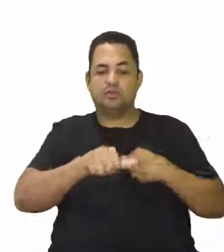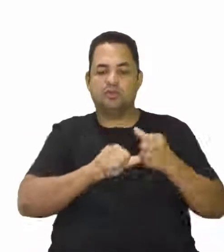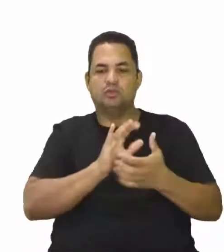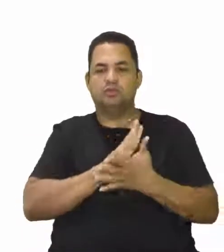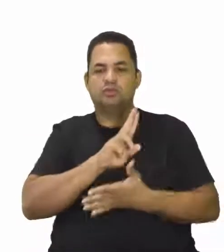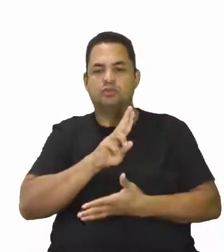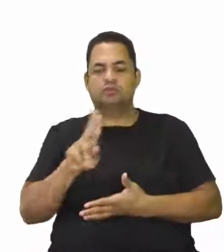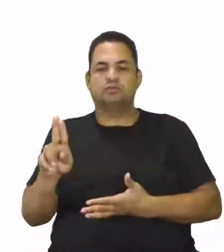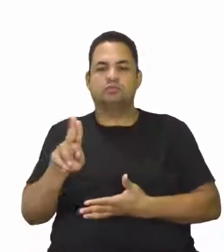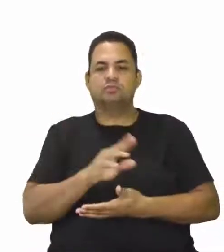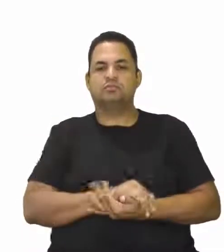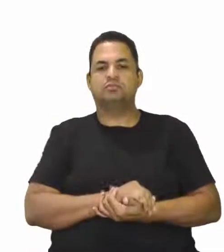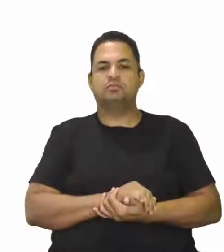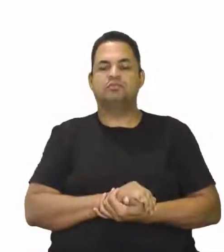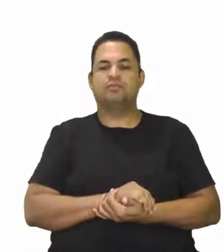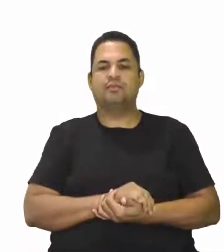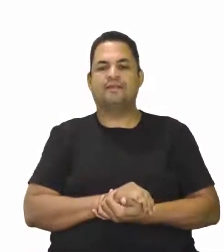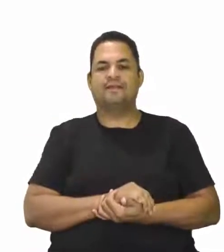nome.